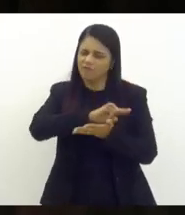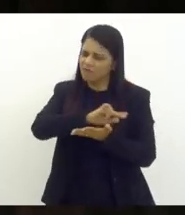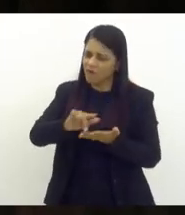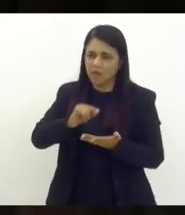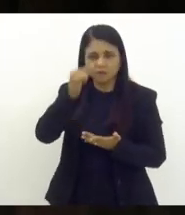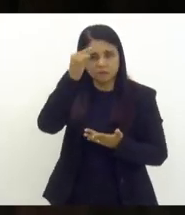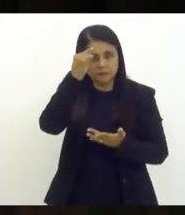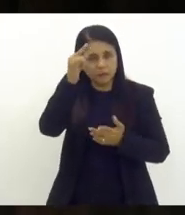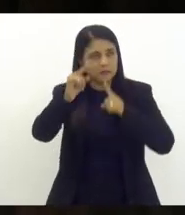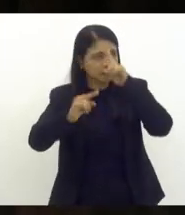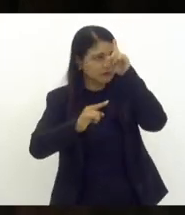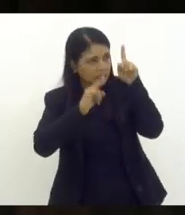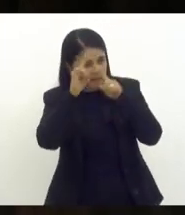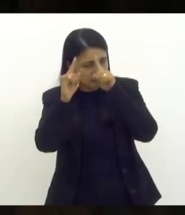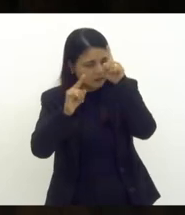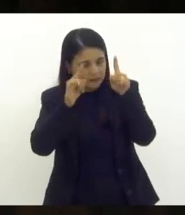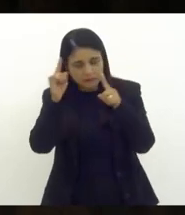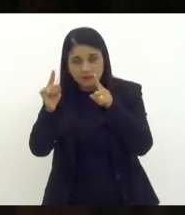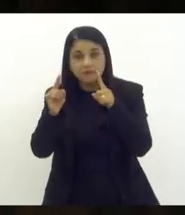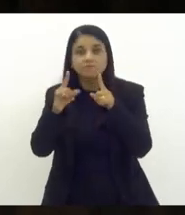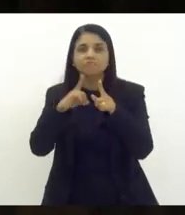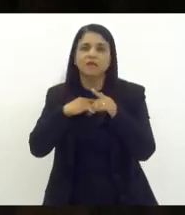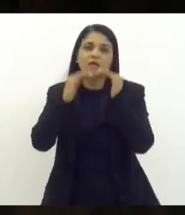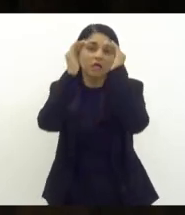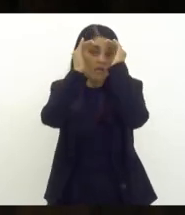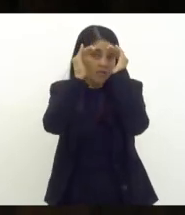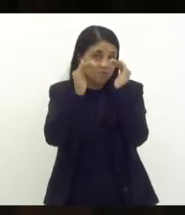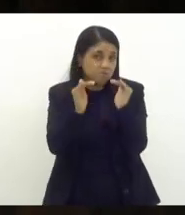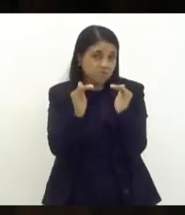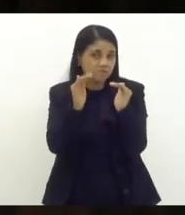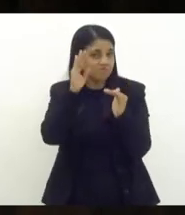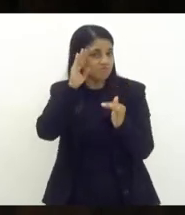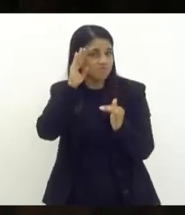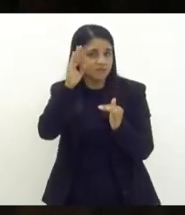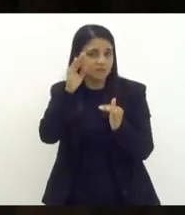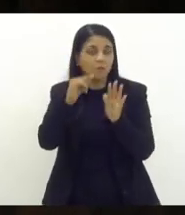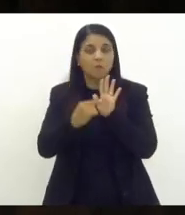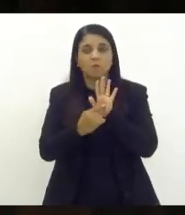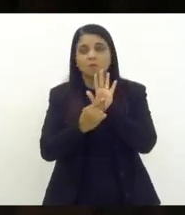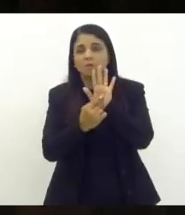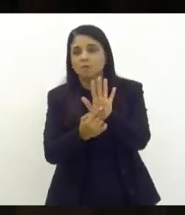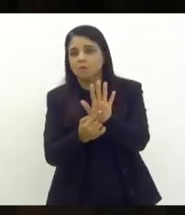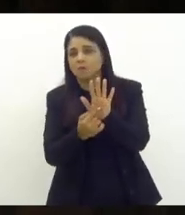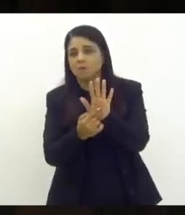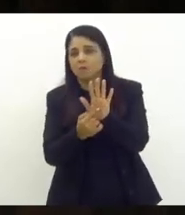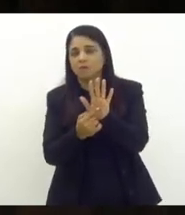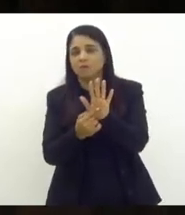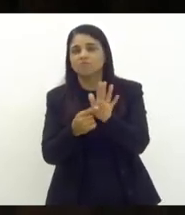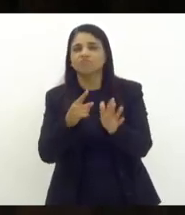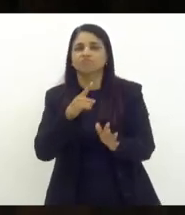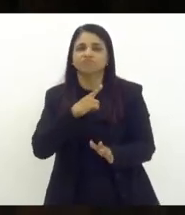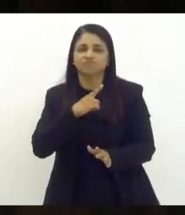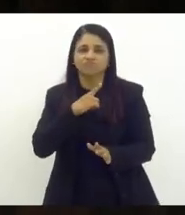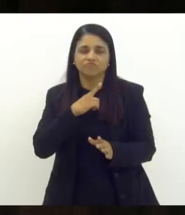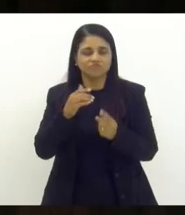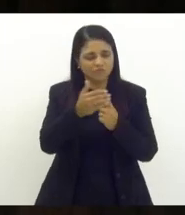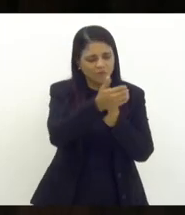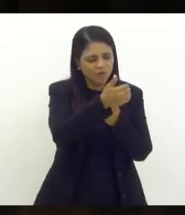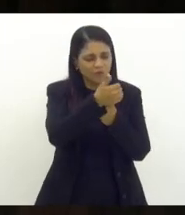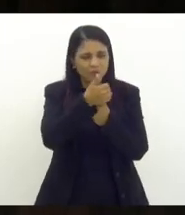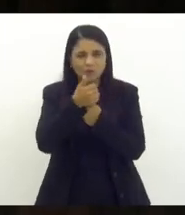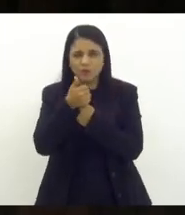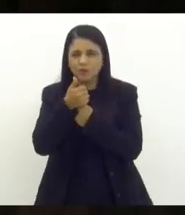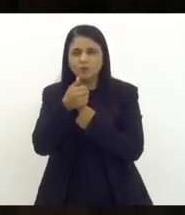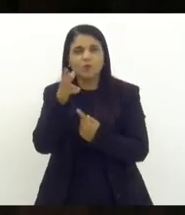várias ideias mas sempre respeitando mostrando que nós temos eh o acolhimento de